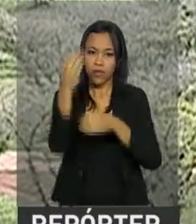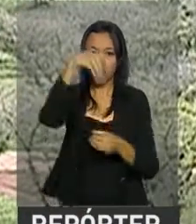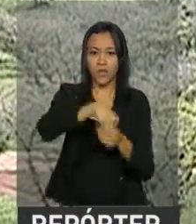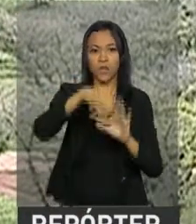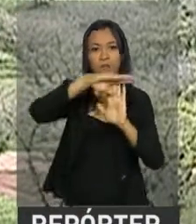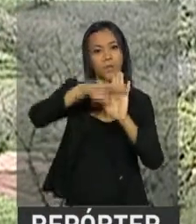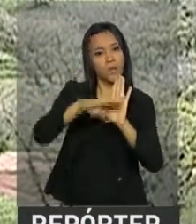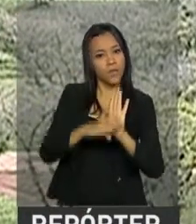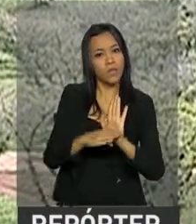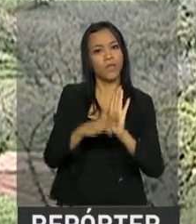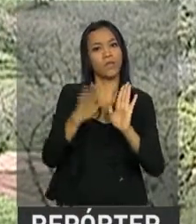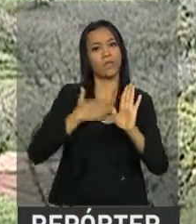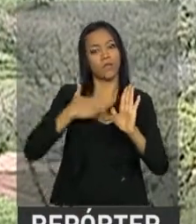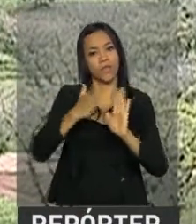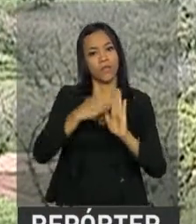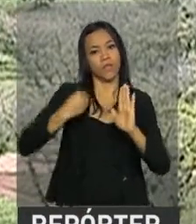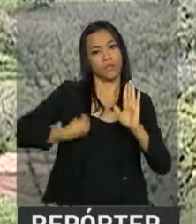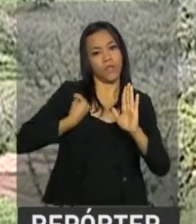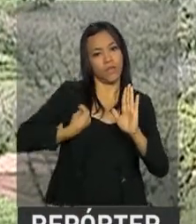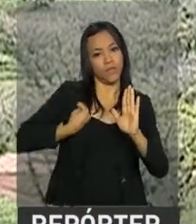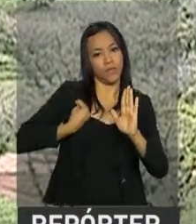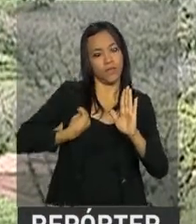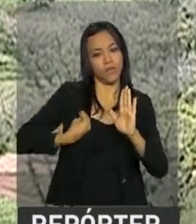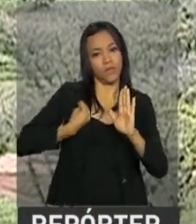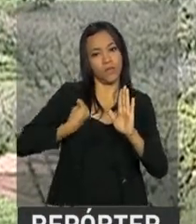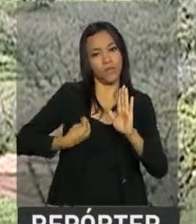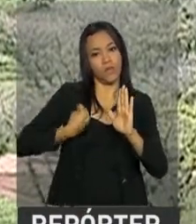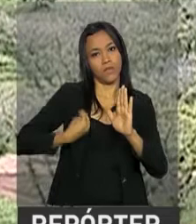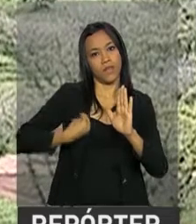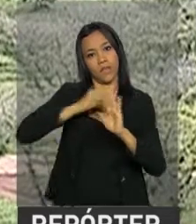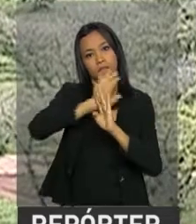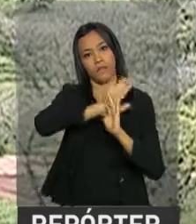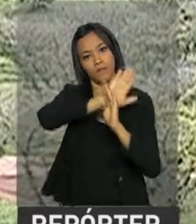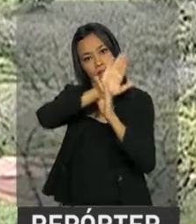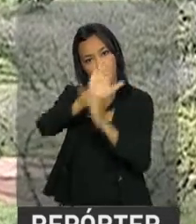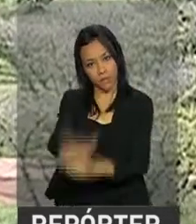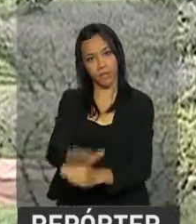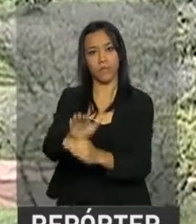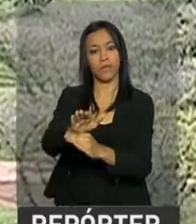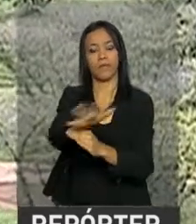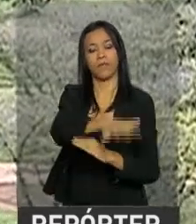para atender esses pequenos construtores.